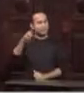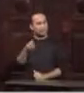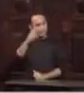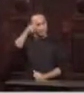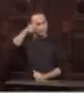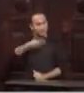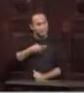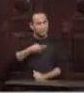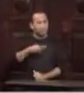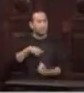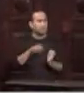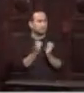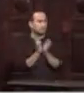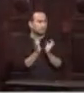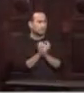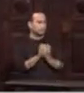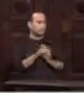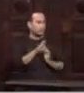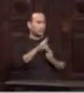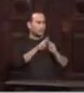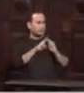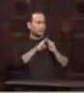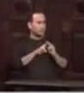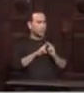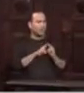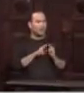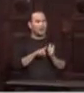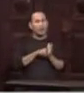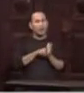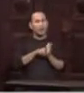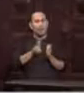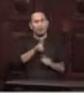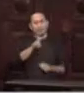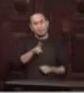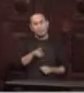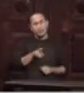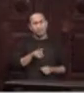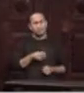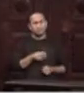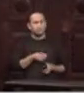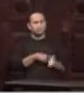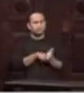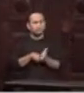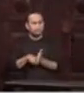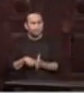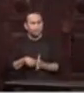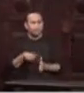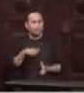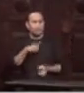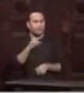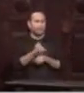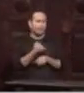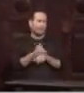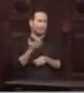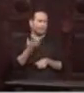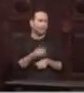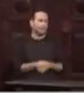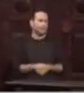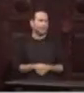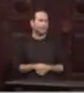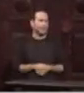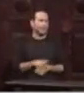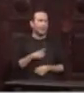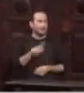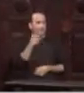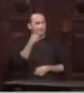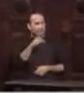obrigando as concessionárias a usarem detector de metais. E isso, está certo o meu projeto ter sido transformado em